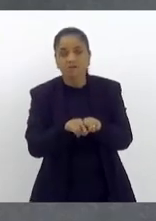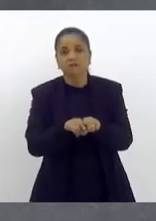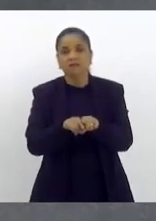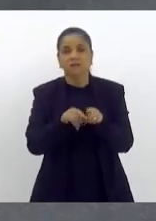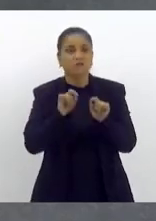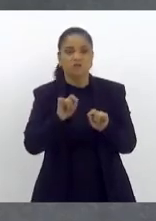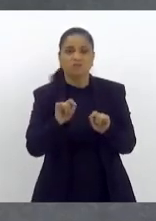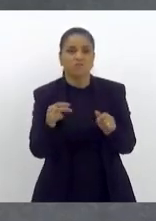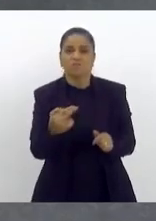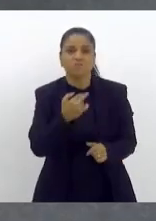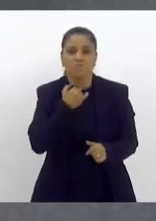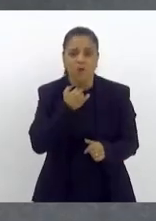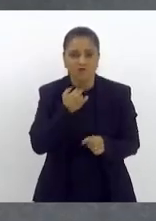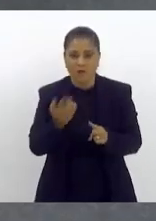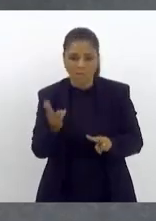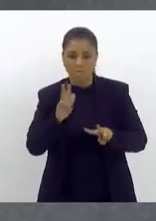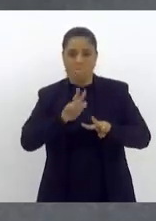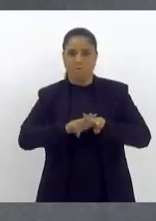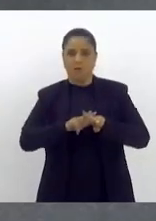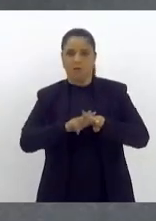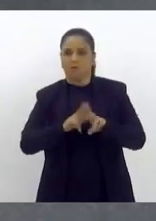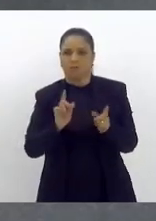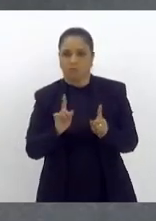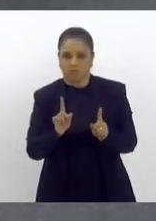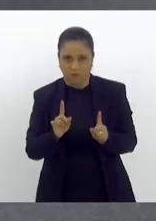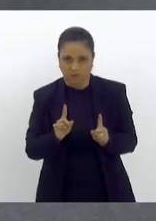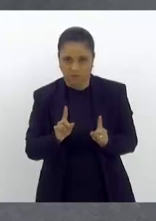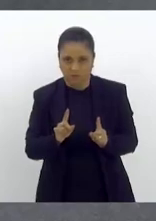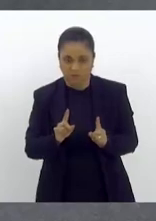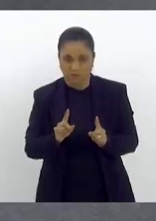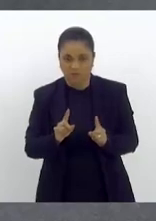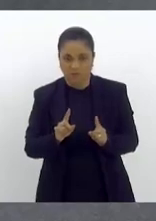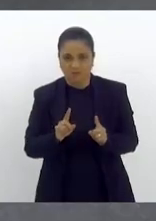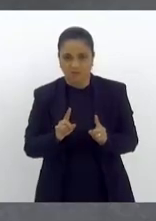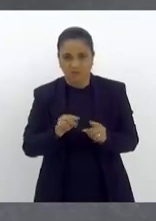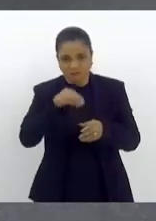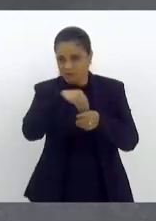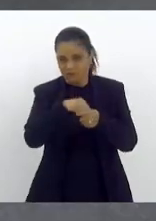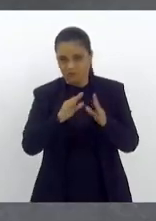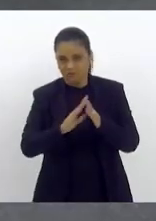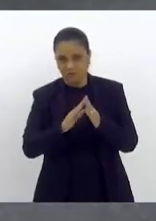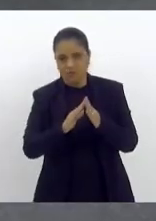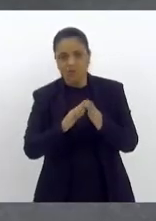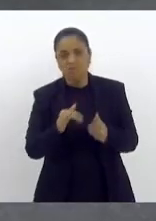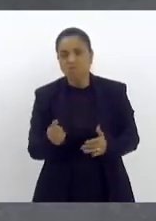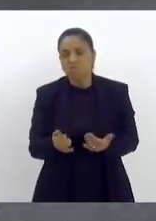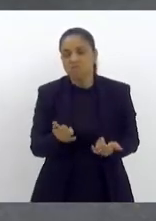a perspectiva do enclausuramento. E acho, tia Ju, que episódios lamentáveis como esse